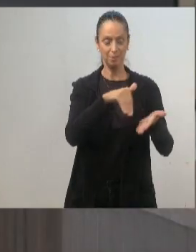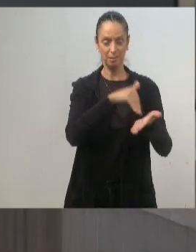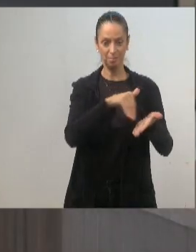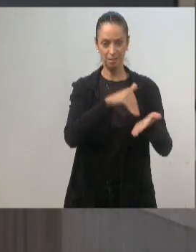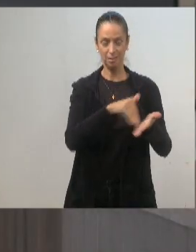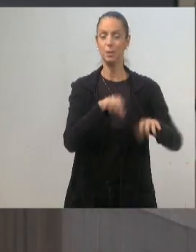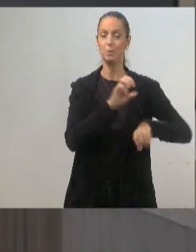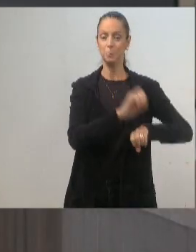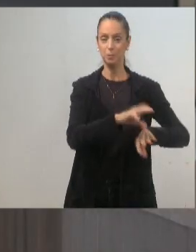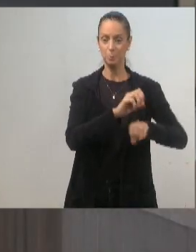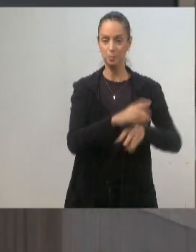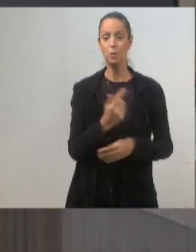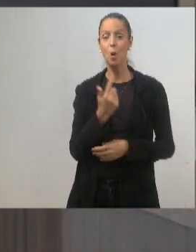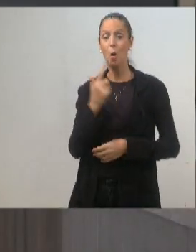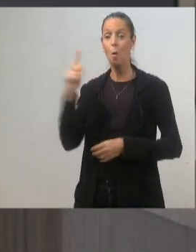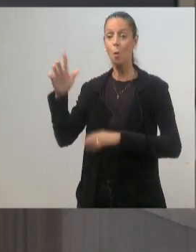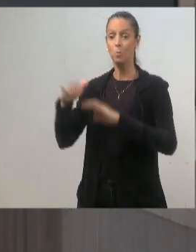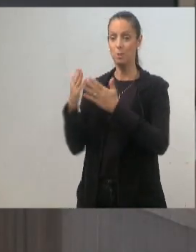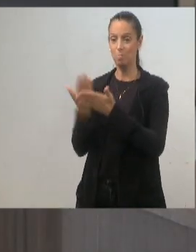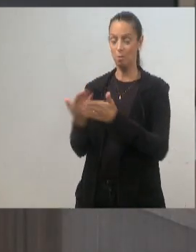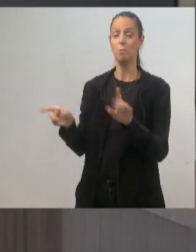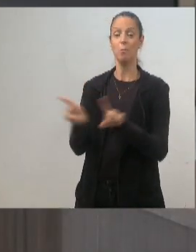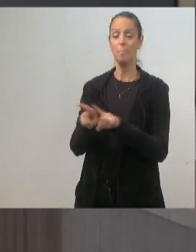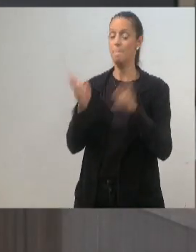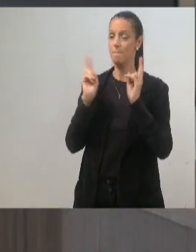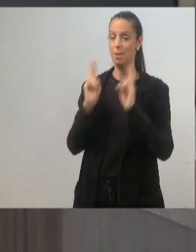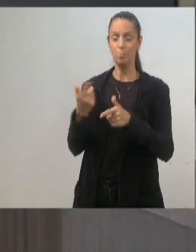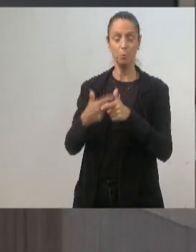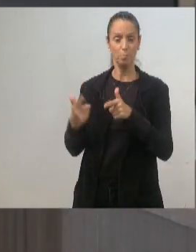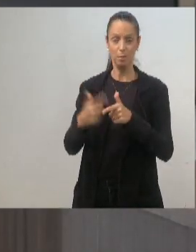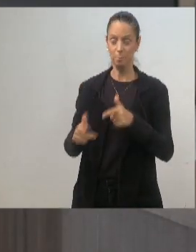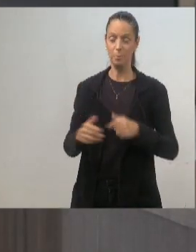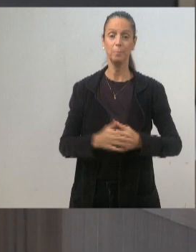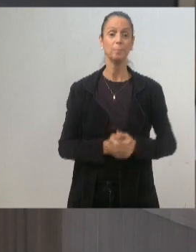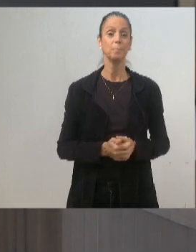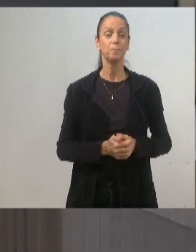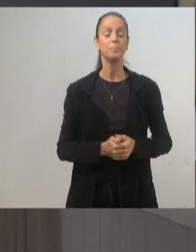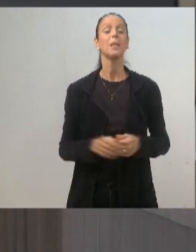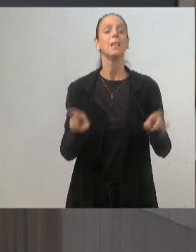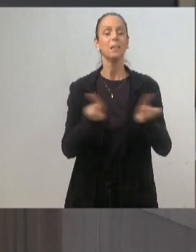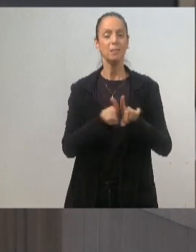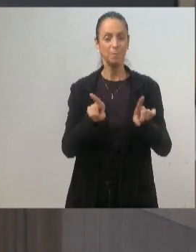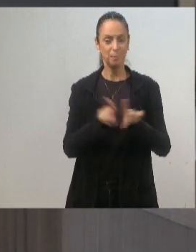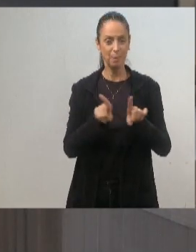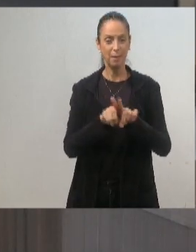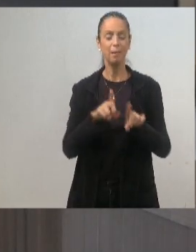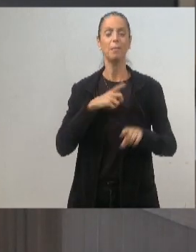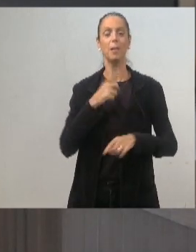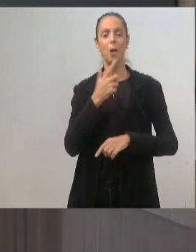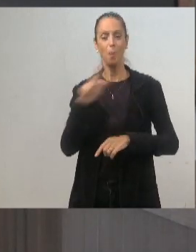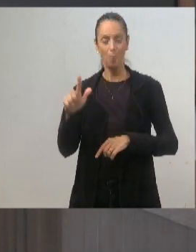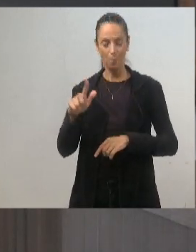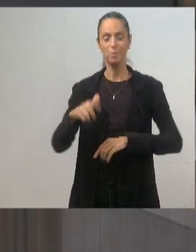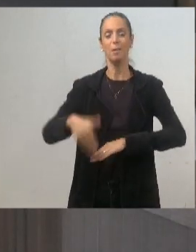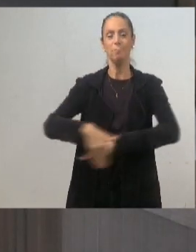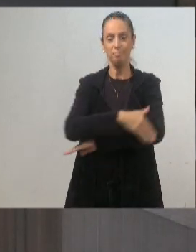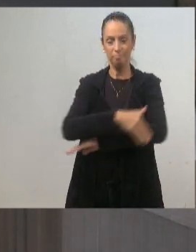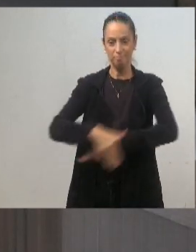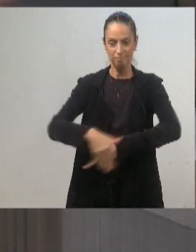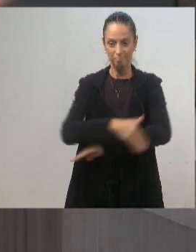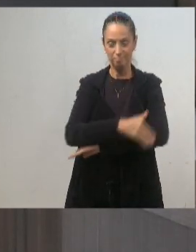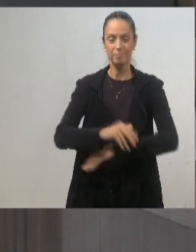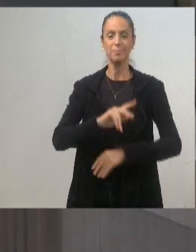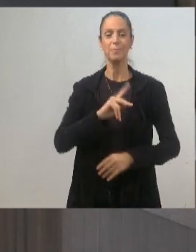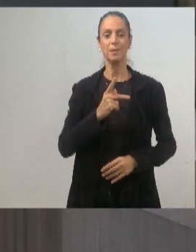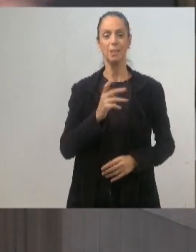situações de outros educandários também, não só com relação a esse educandário, como levamos aquela situação lá da Aernobubs na Vila Itopava, que foi entregue